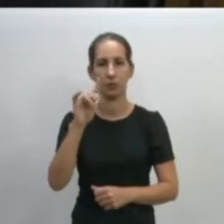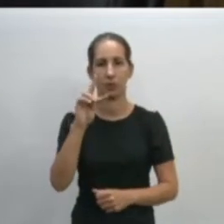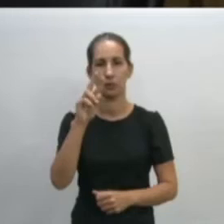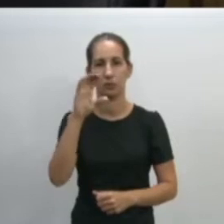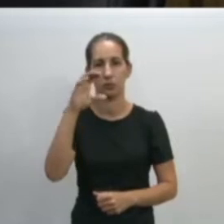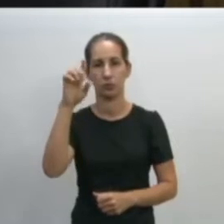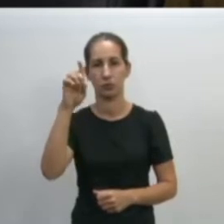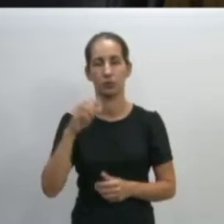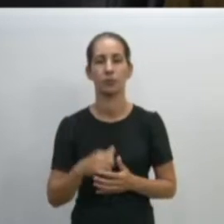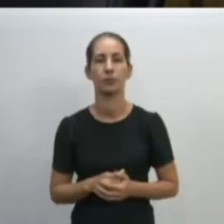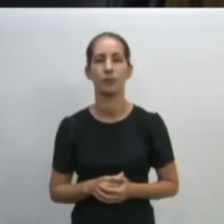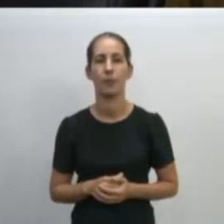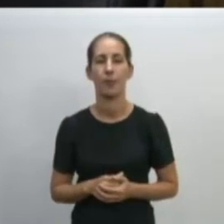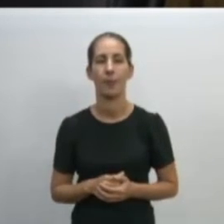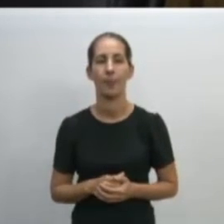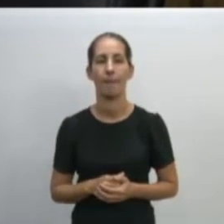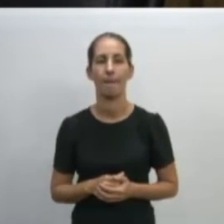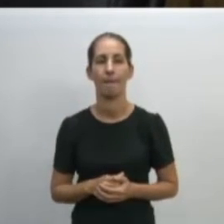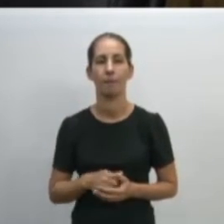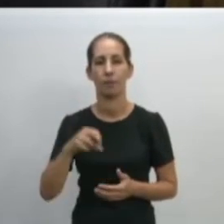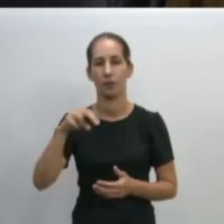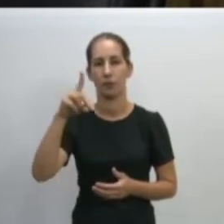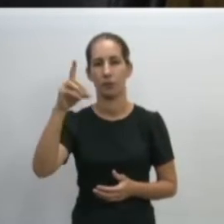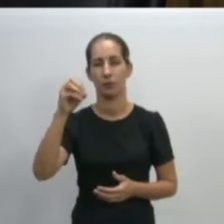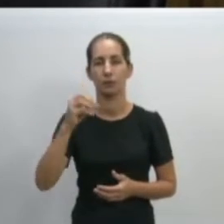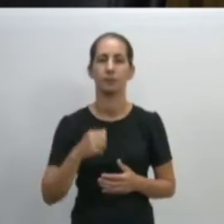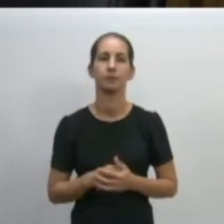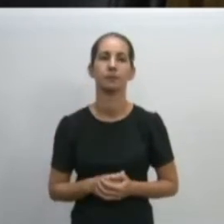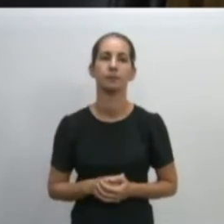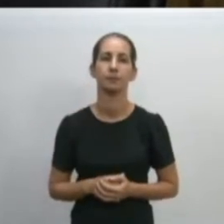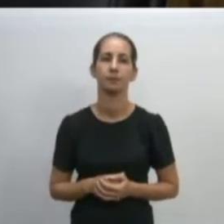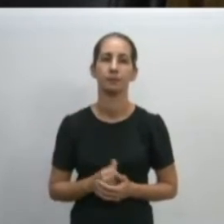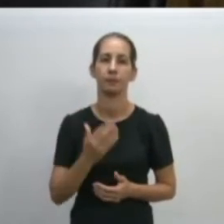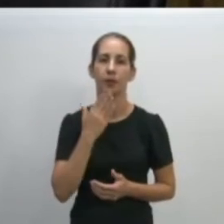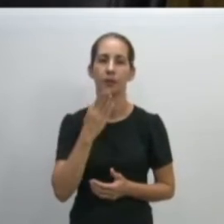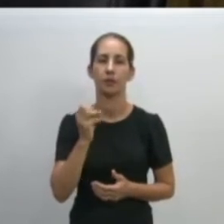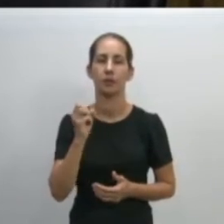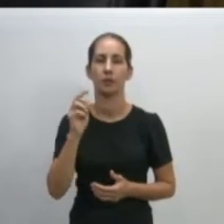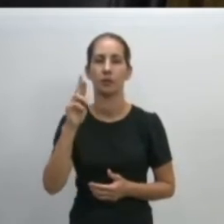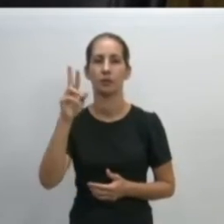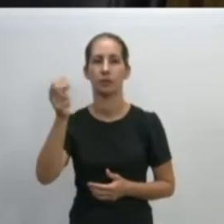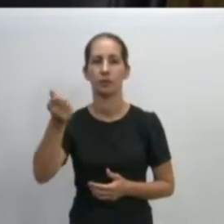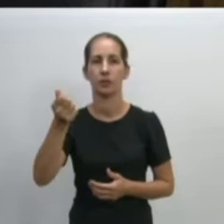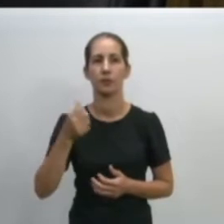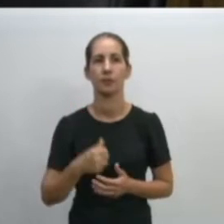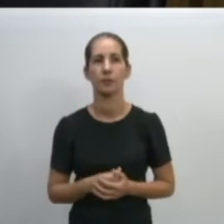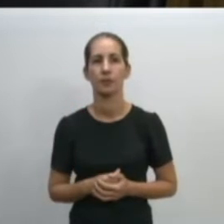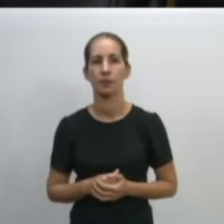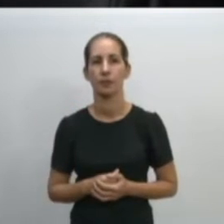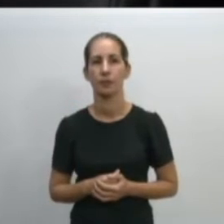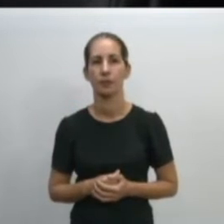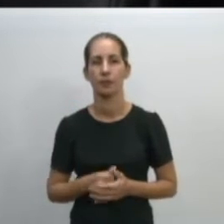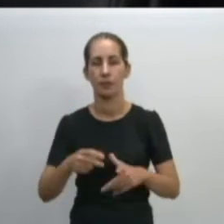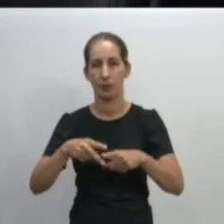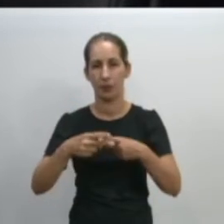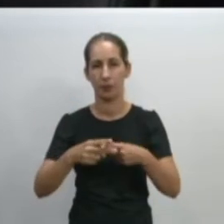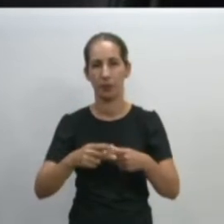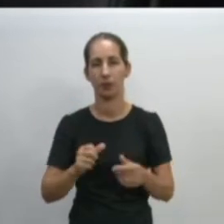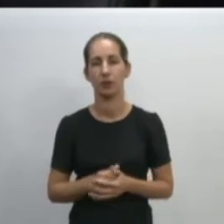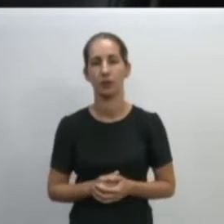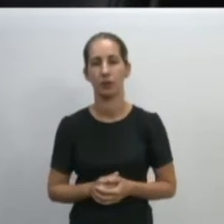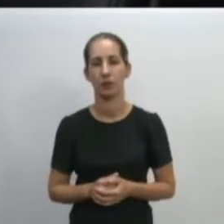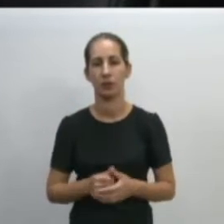no conjunto Santarém. Vereador Nivaldo Bacurau requer a CEINFRA reparo da